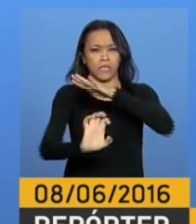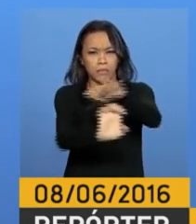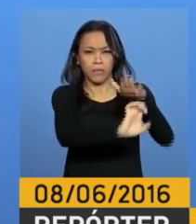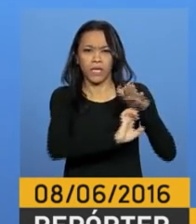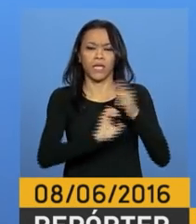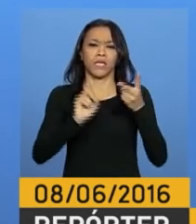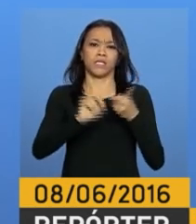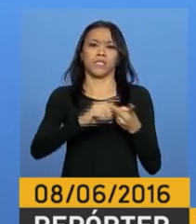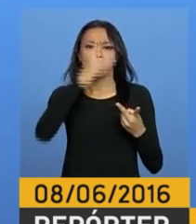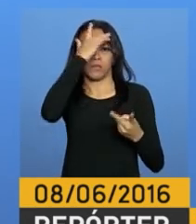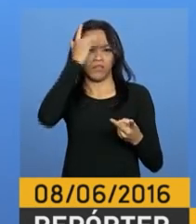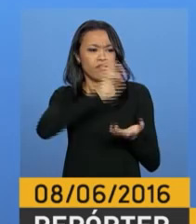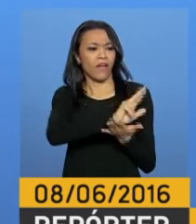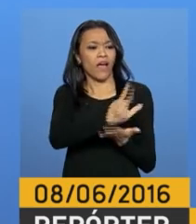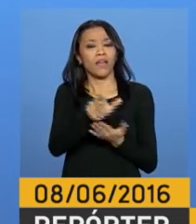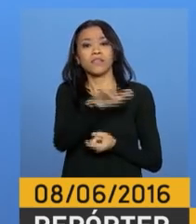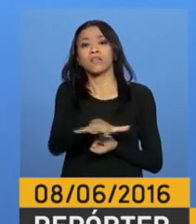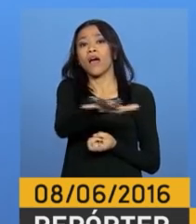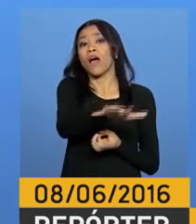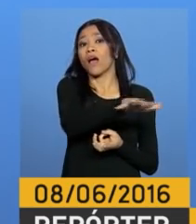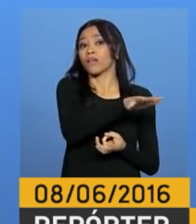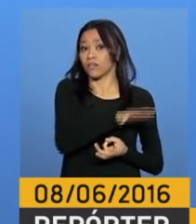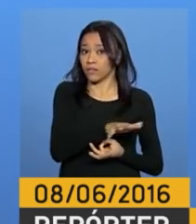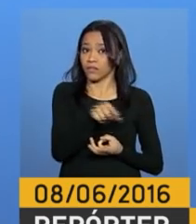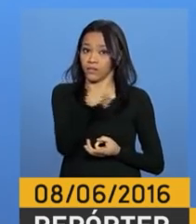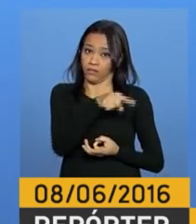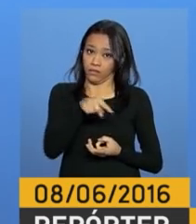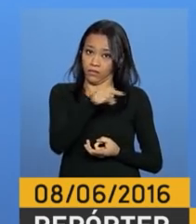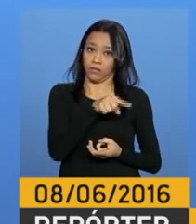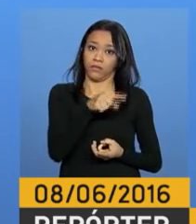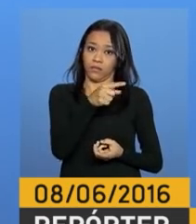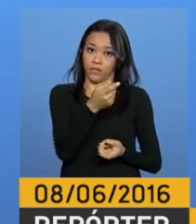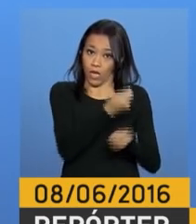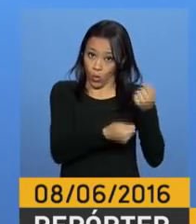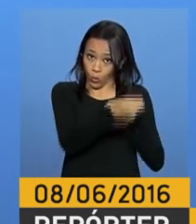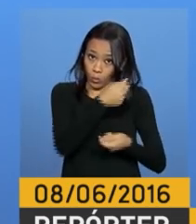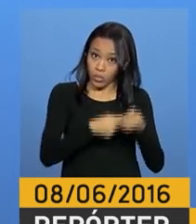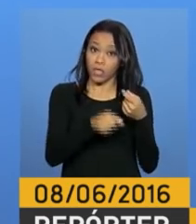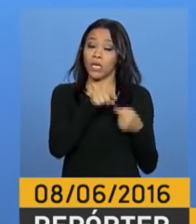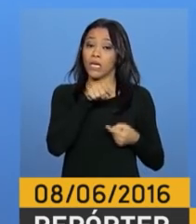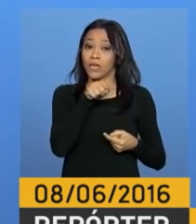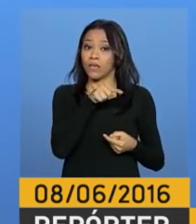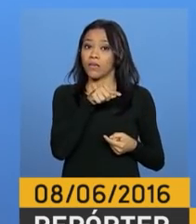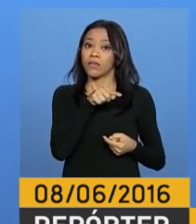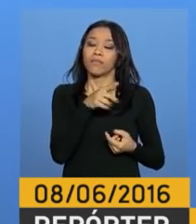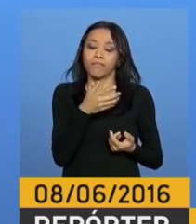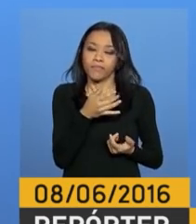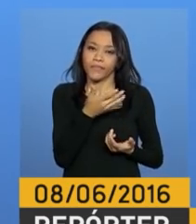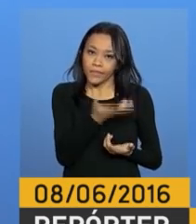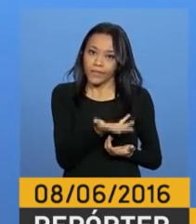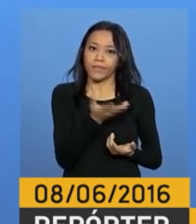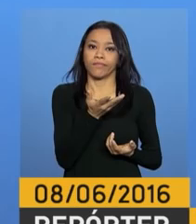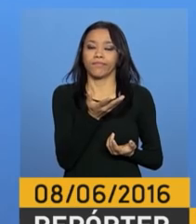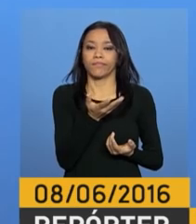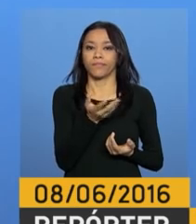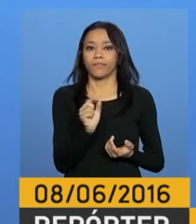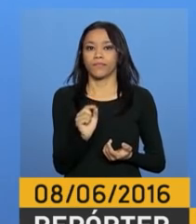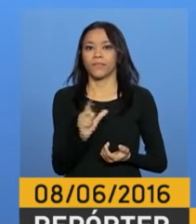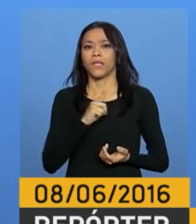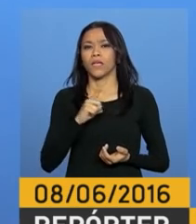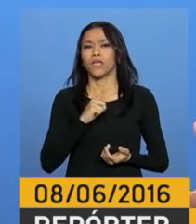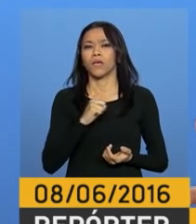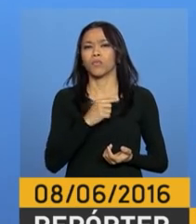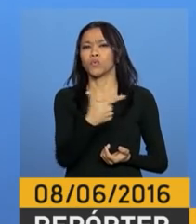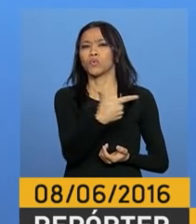brasileiras de todas as áreas tem e que cuidam vamos dizer nós temos aí